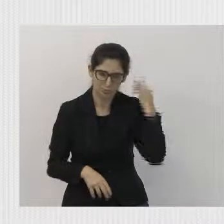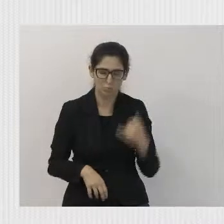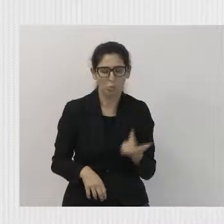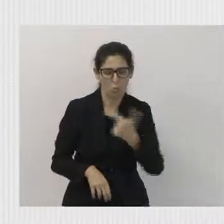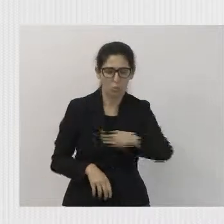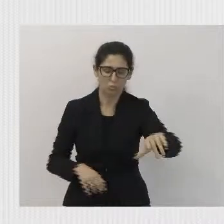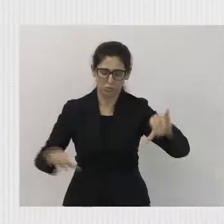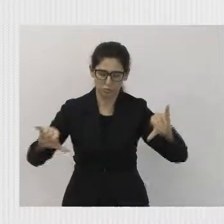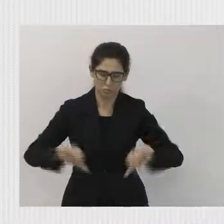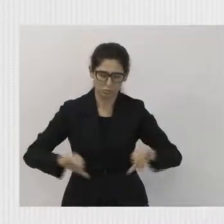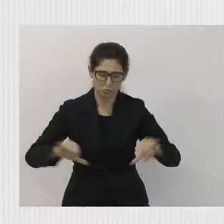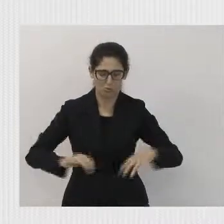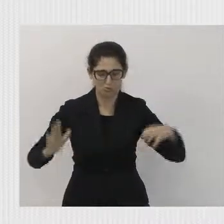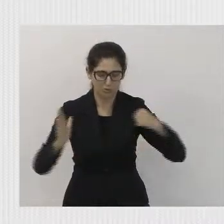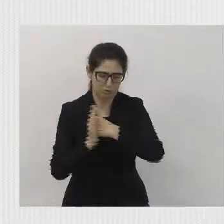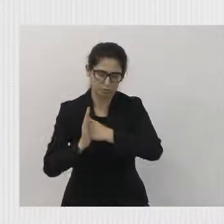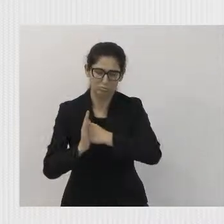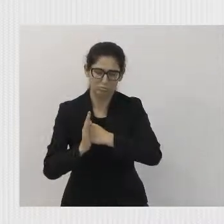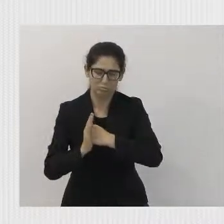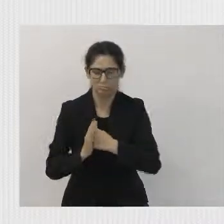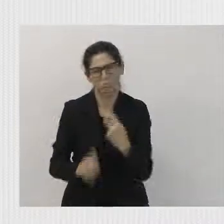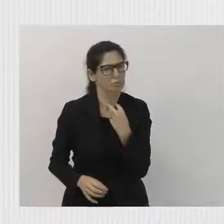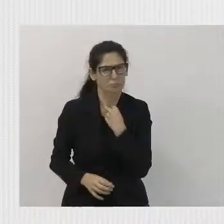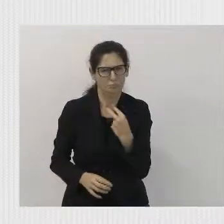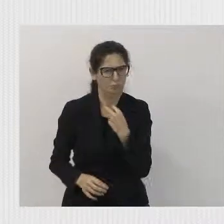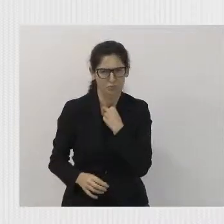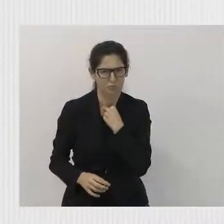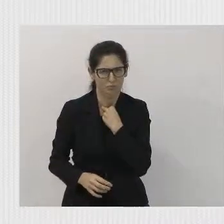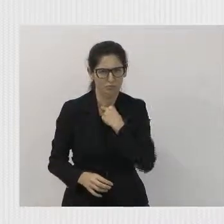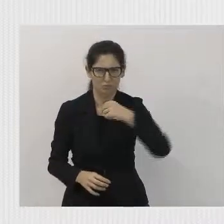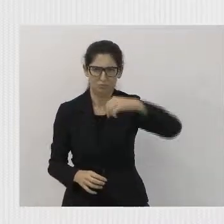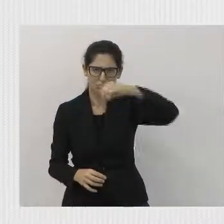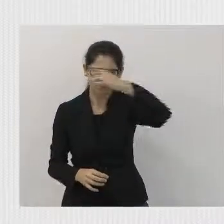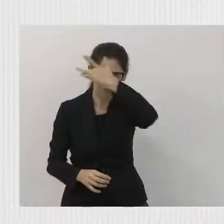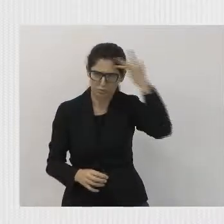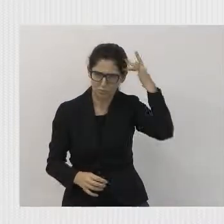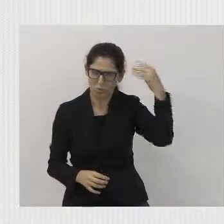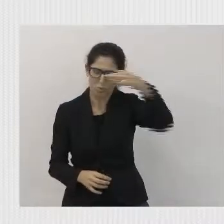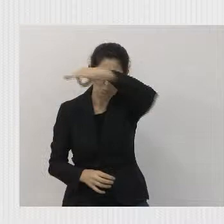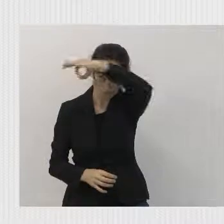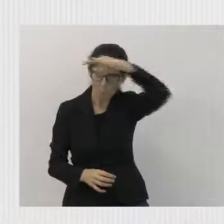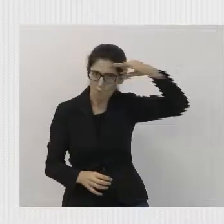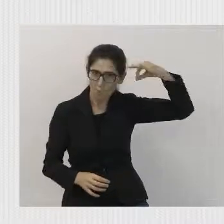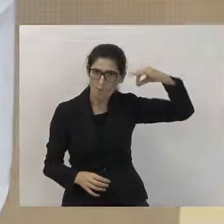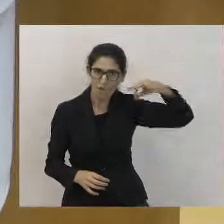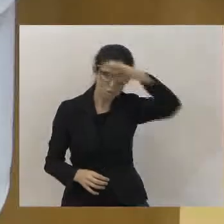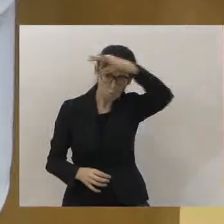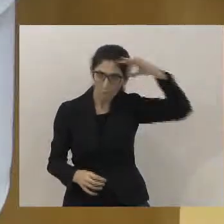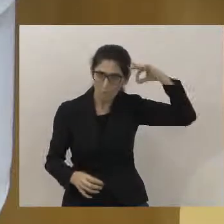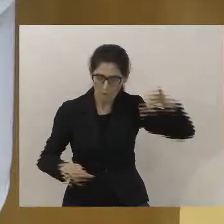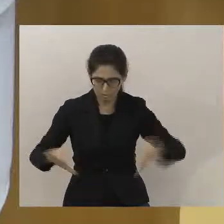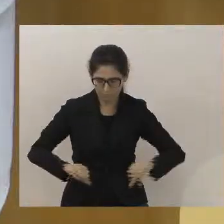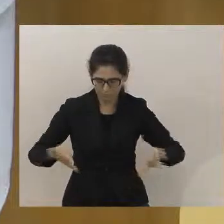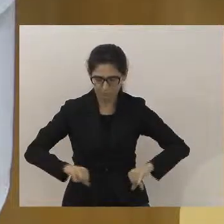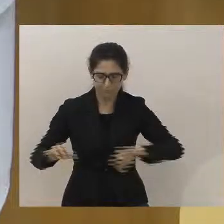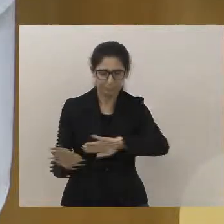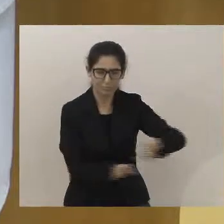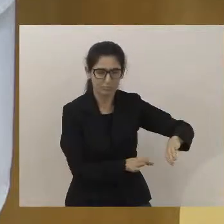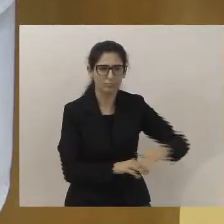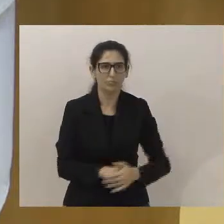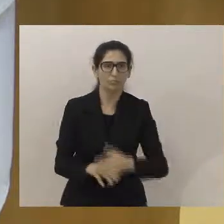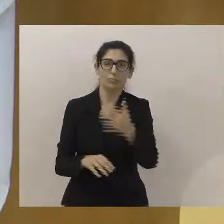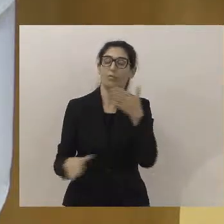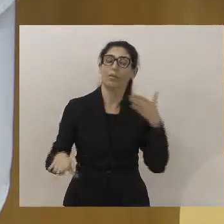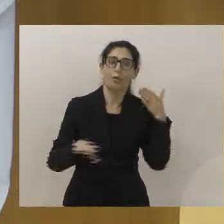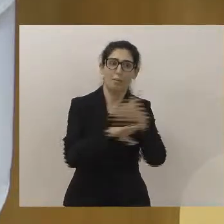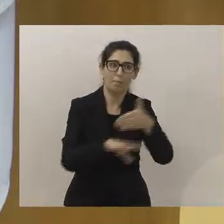Então, aí estão os nossos contatos. Agora, eu quero mostrar aqui um pouco da participação que foi participar do